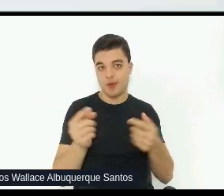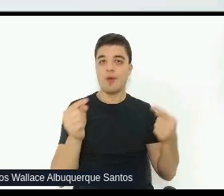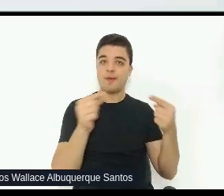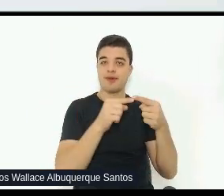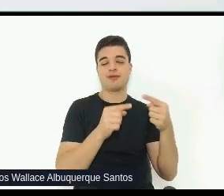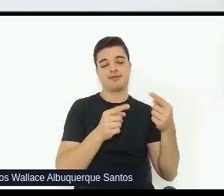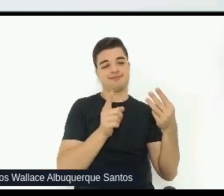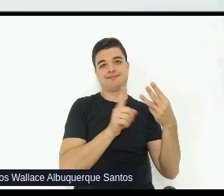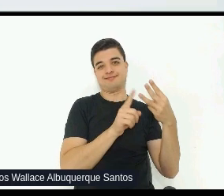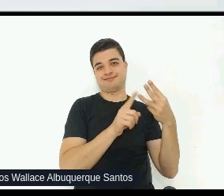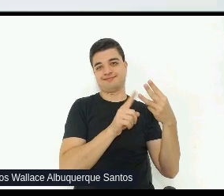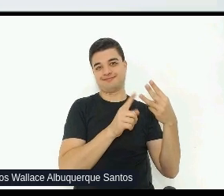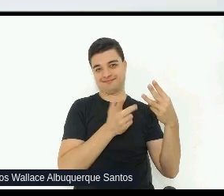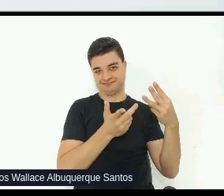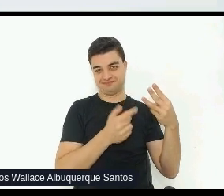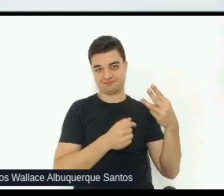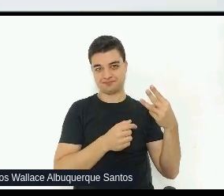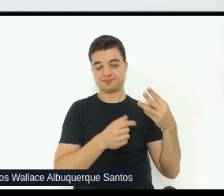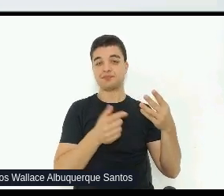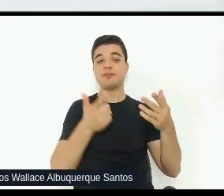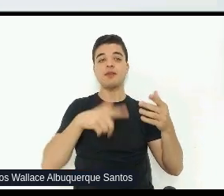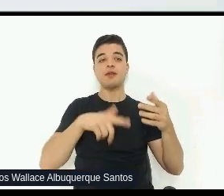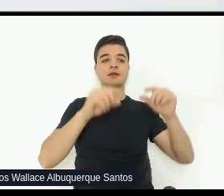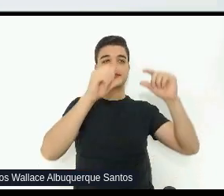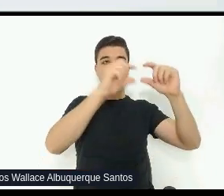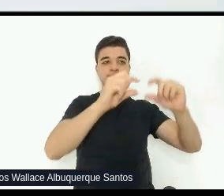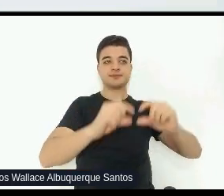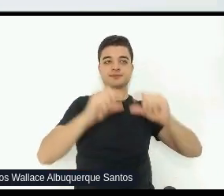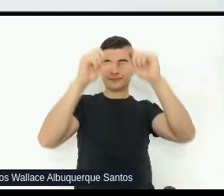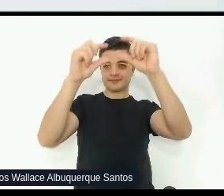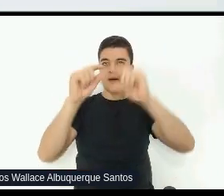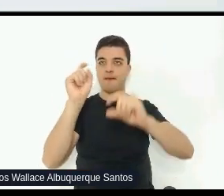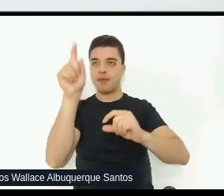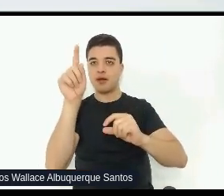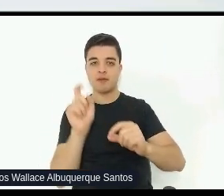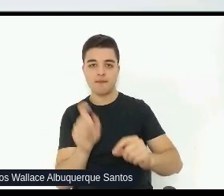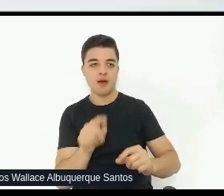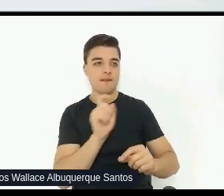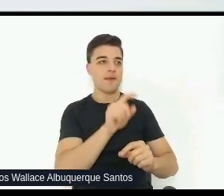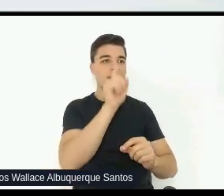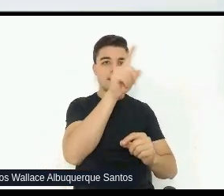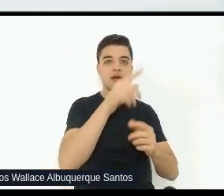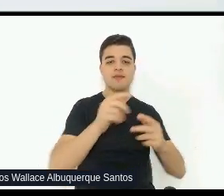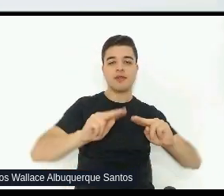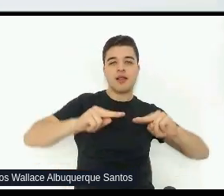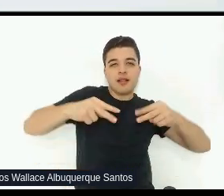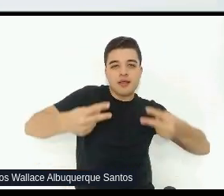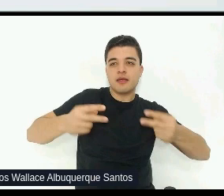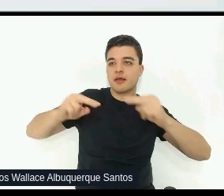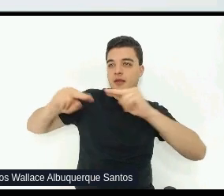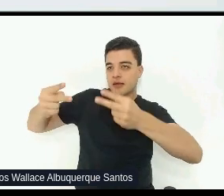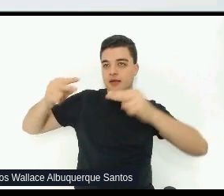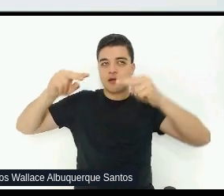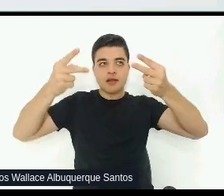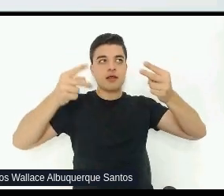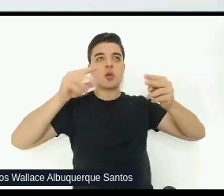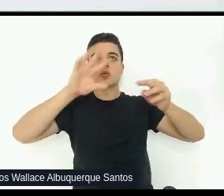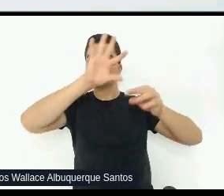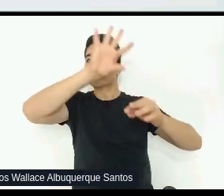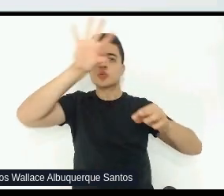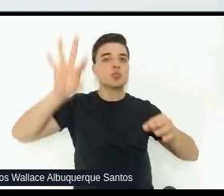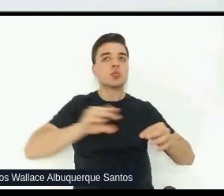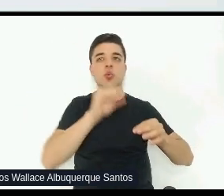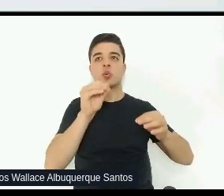Os botões, os links precisam estar tagueados corretamente. Então, a gente precisa ter uma estrutura semântica correta para o usuário conseguir fazer